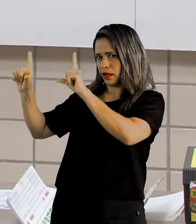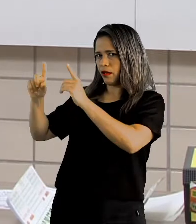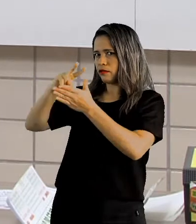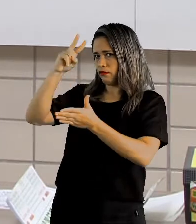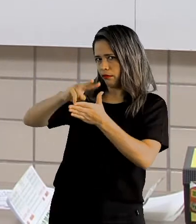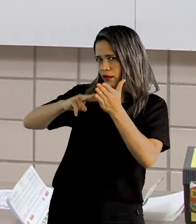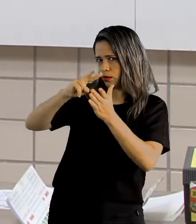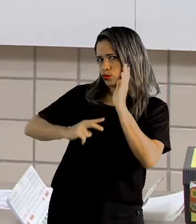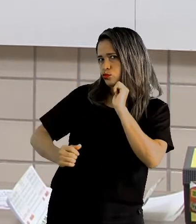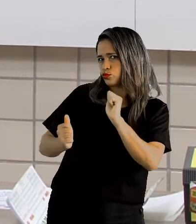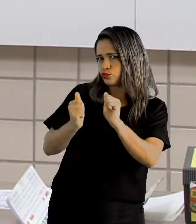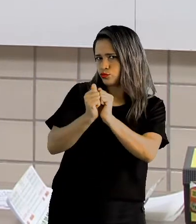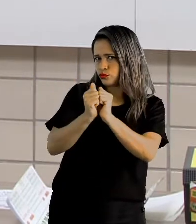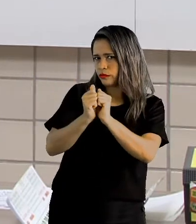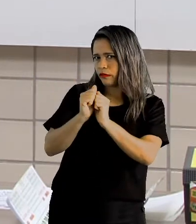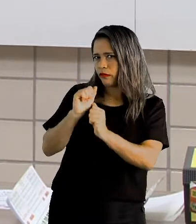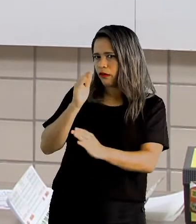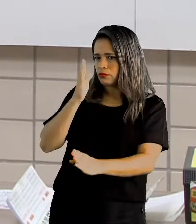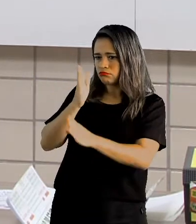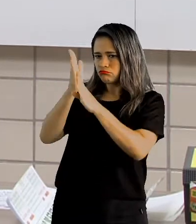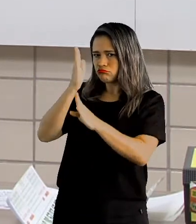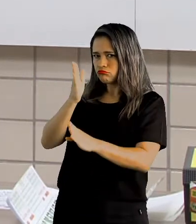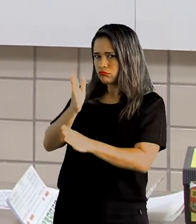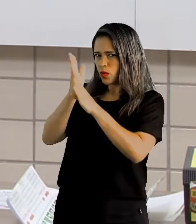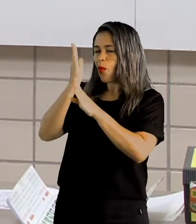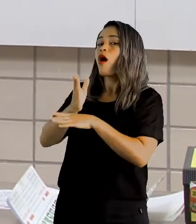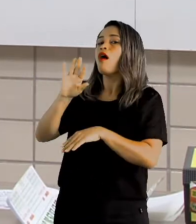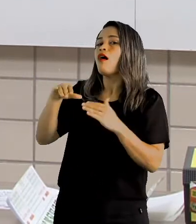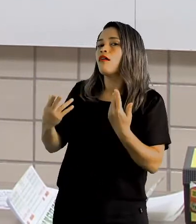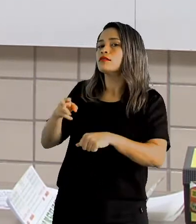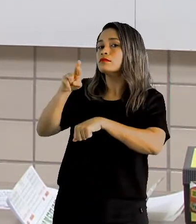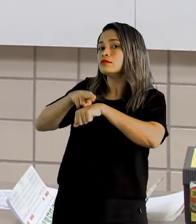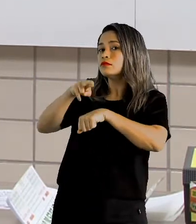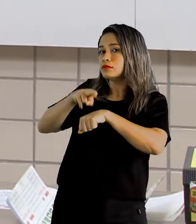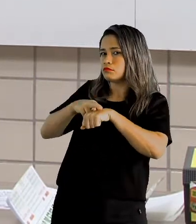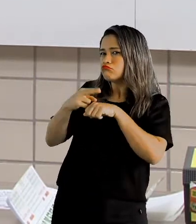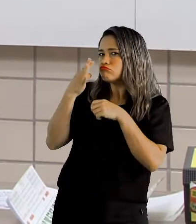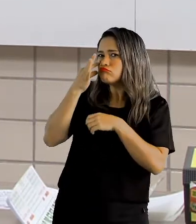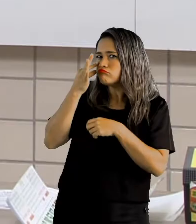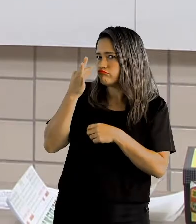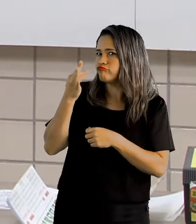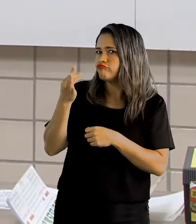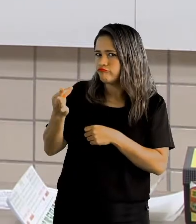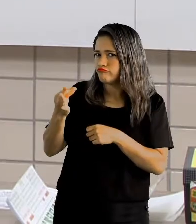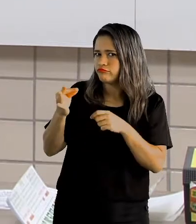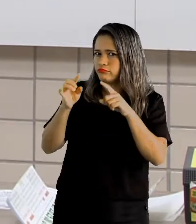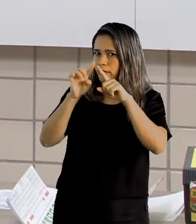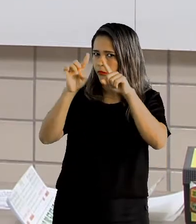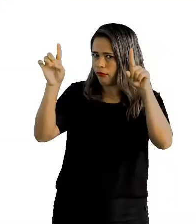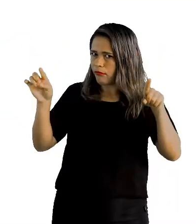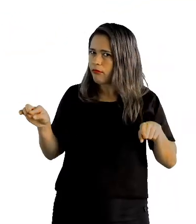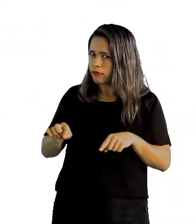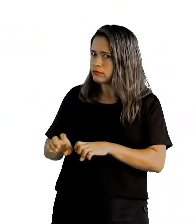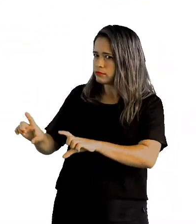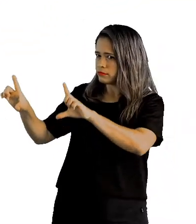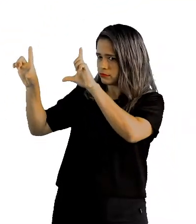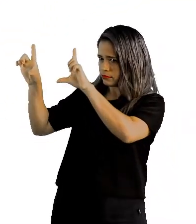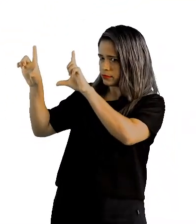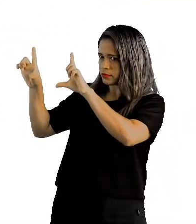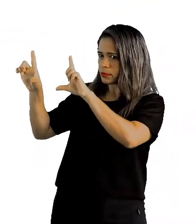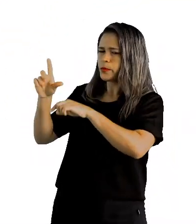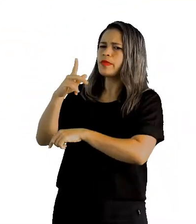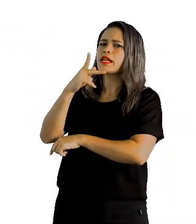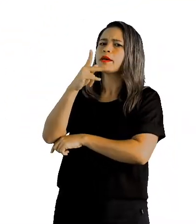comigo e você vai descobrir qual é delas que rima. Presta bem atenção no retângulo que está na tela.